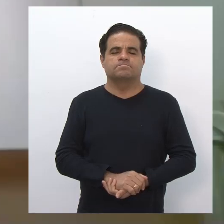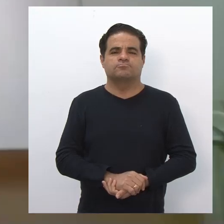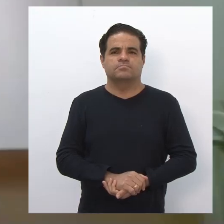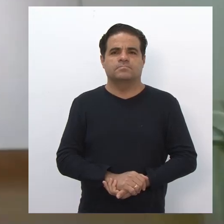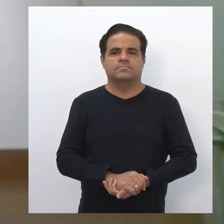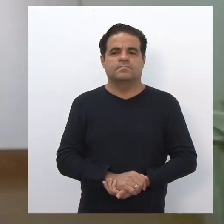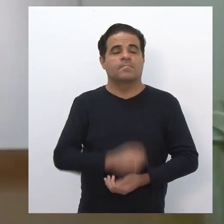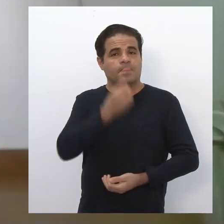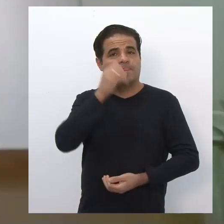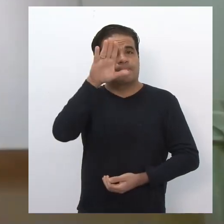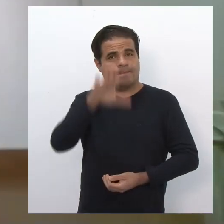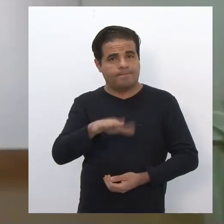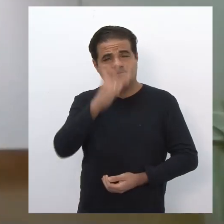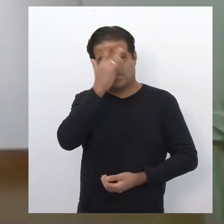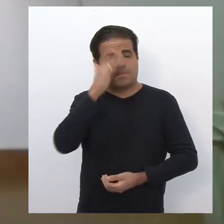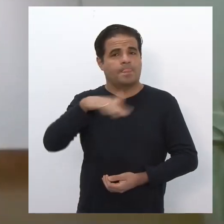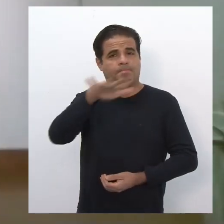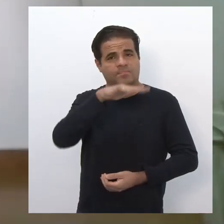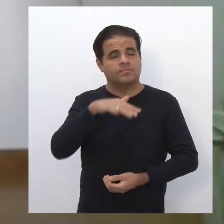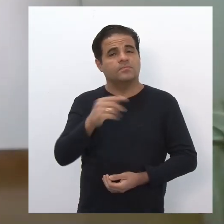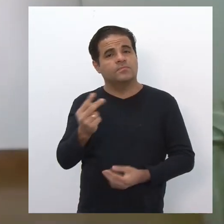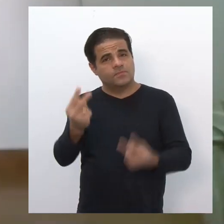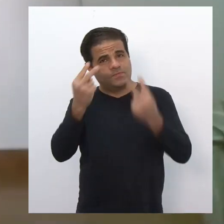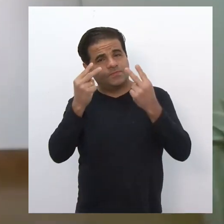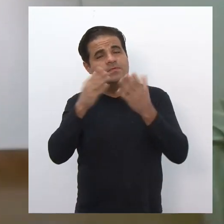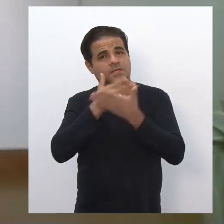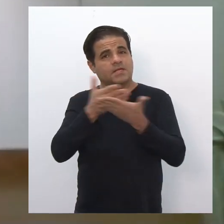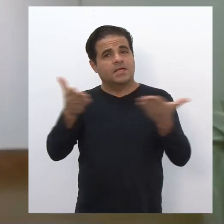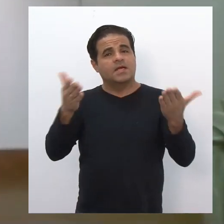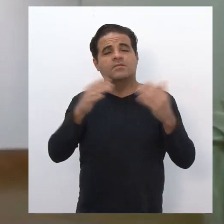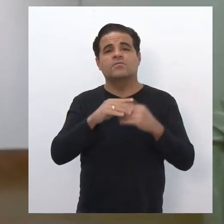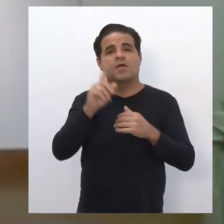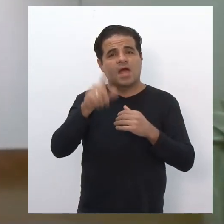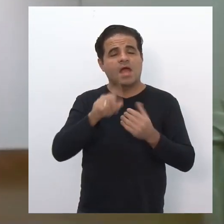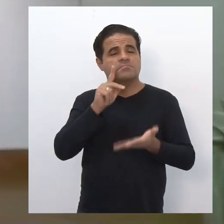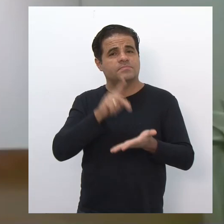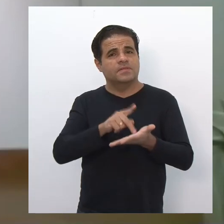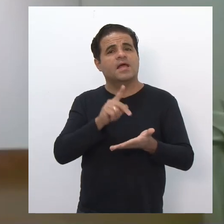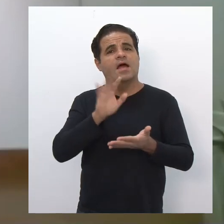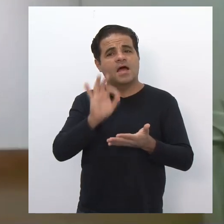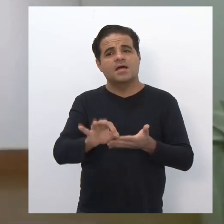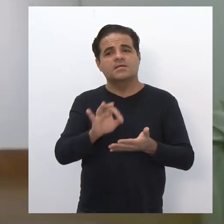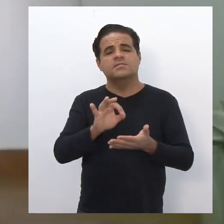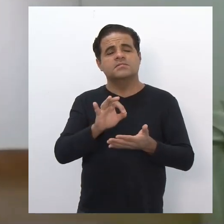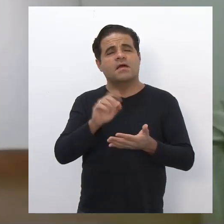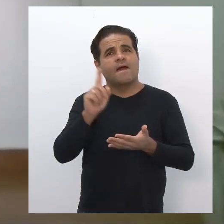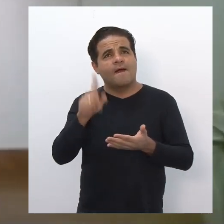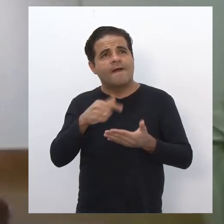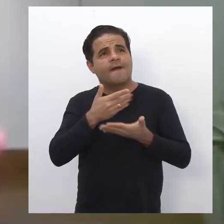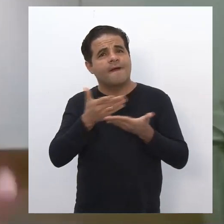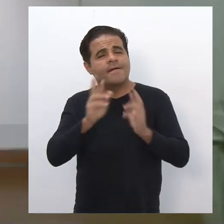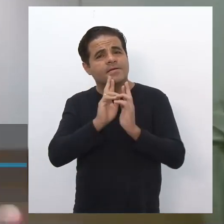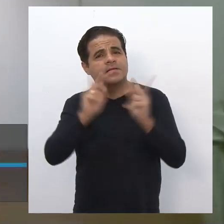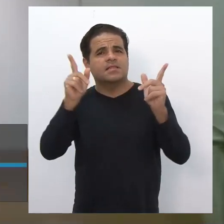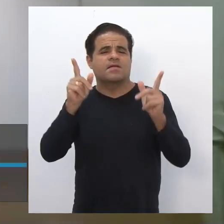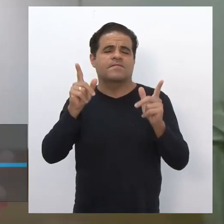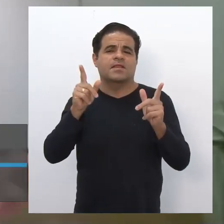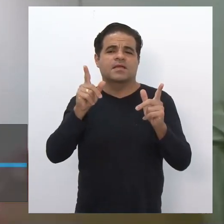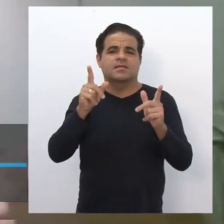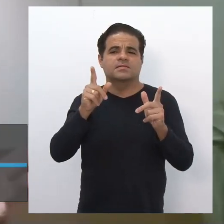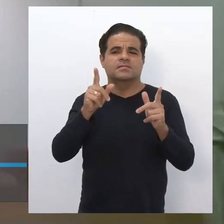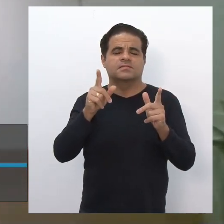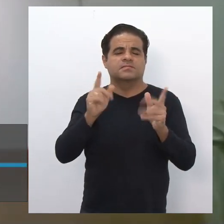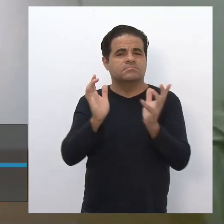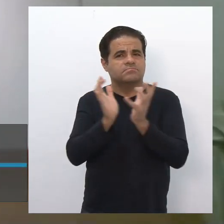Boa tarde, pessoal. Boa tarde você que está aqui nos ouvindo. Realmente, essa diferença entre o